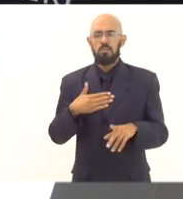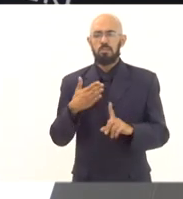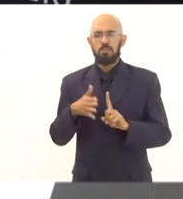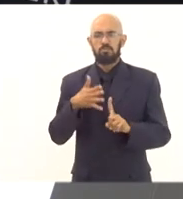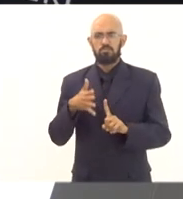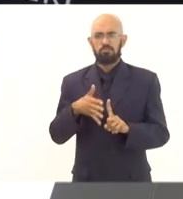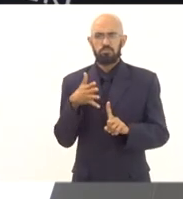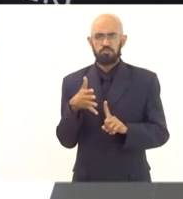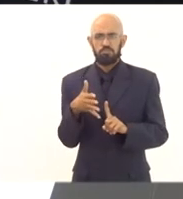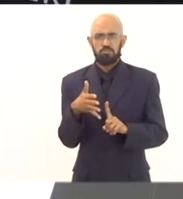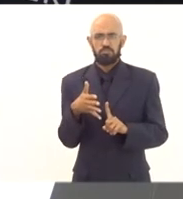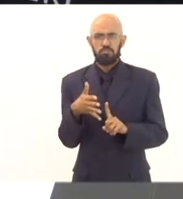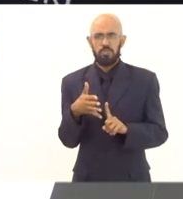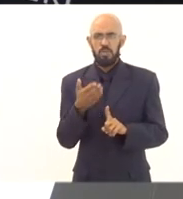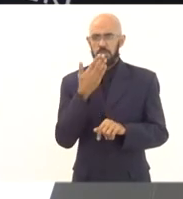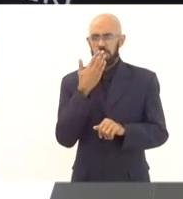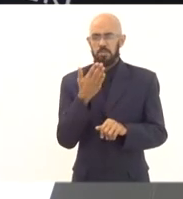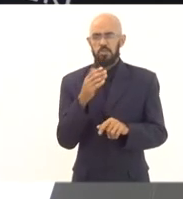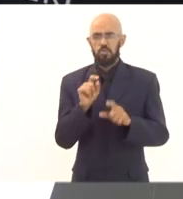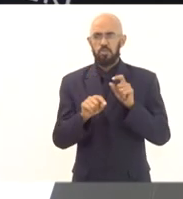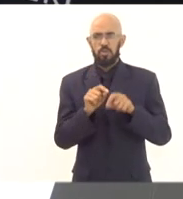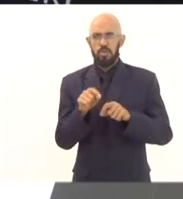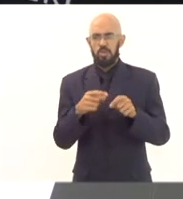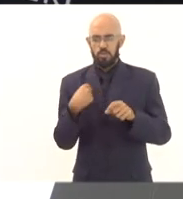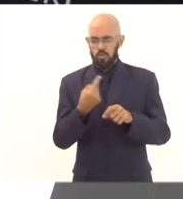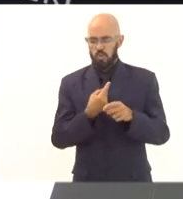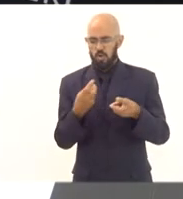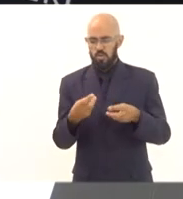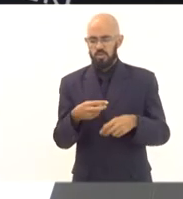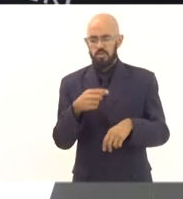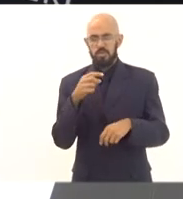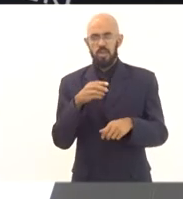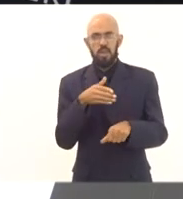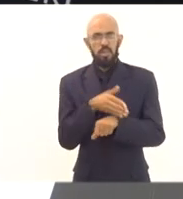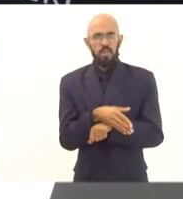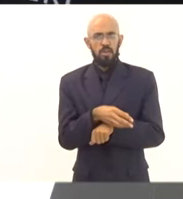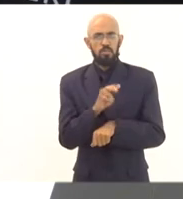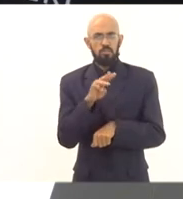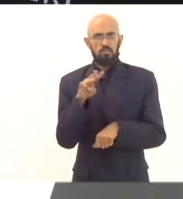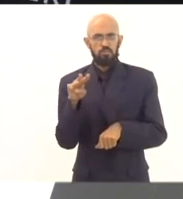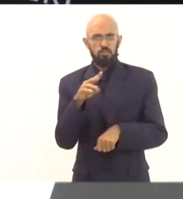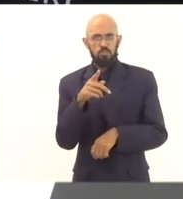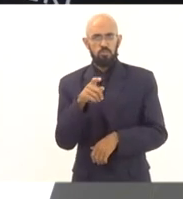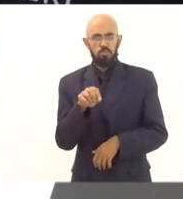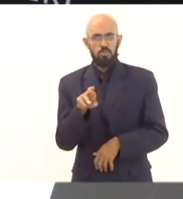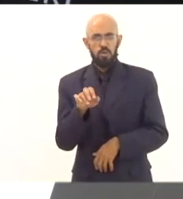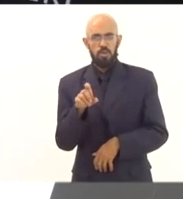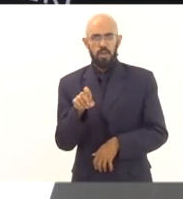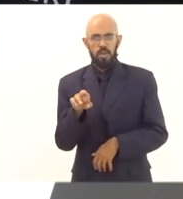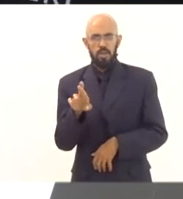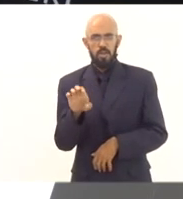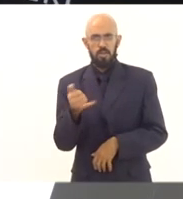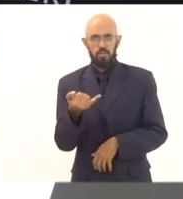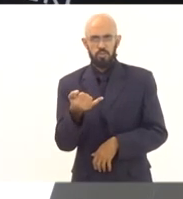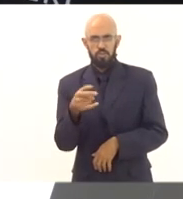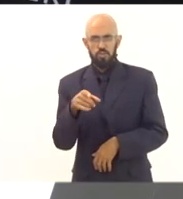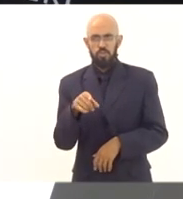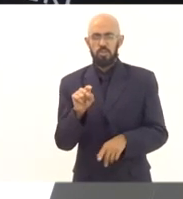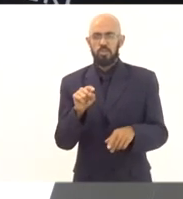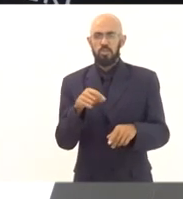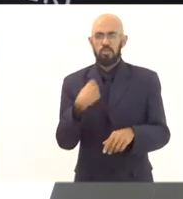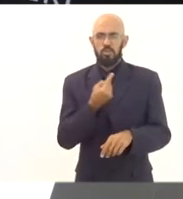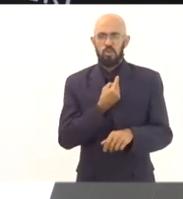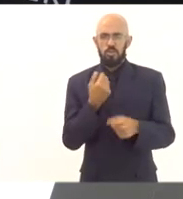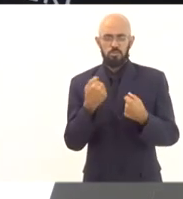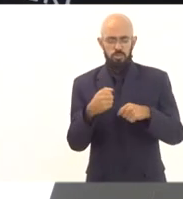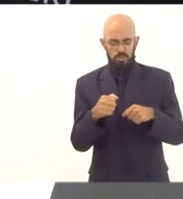palavras mas já pedindo para que a gente possa a criar esse site eu acho que é um proderj que tá responsável pelo site a gente precisa